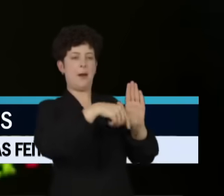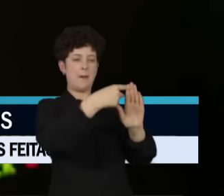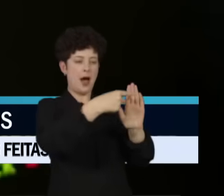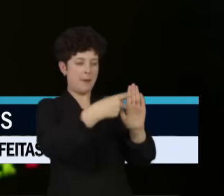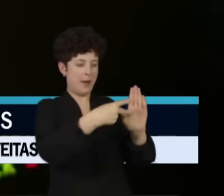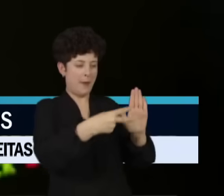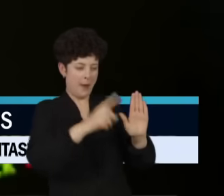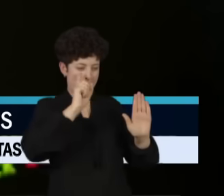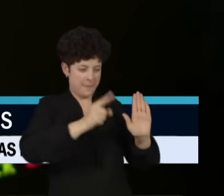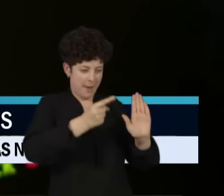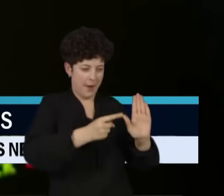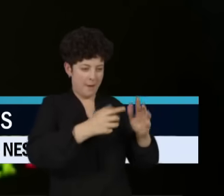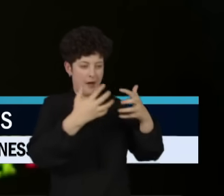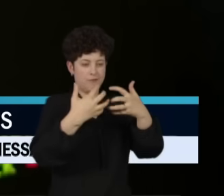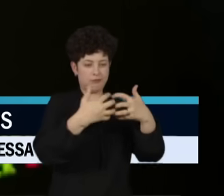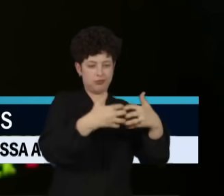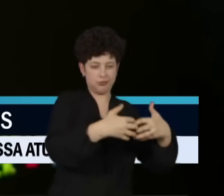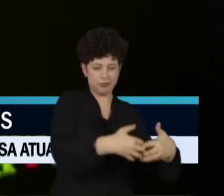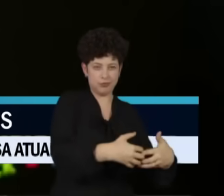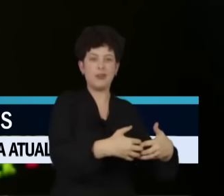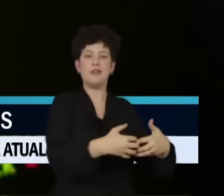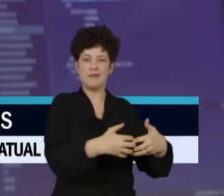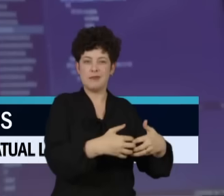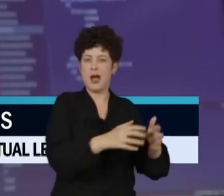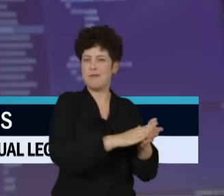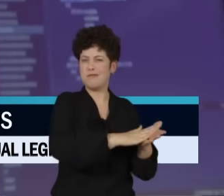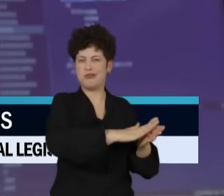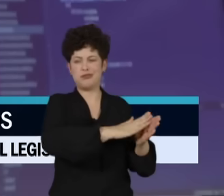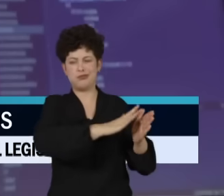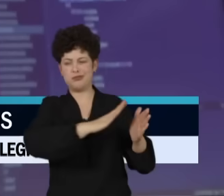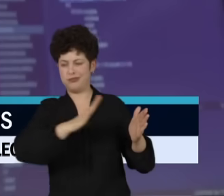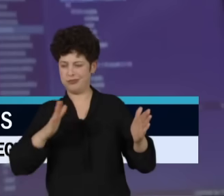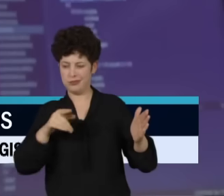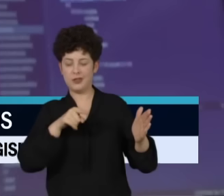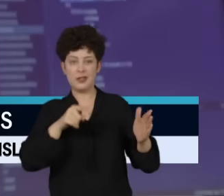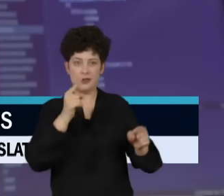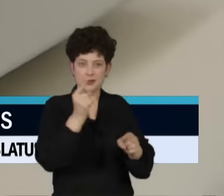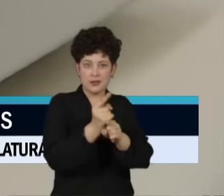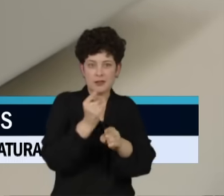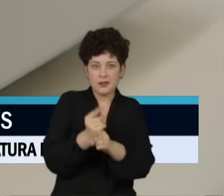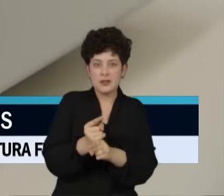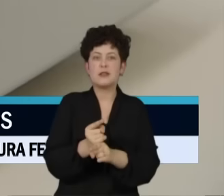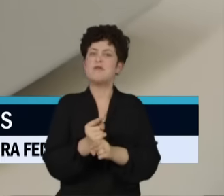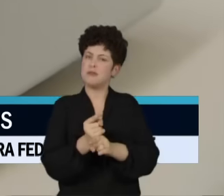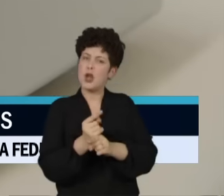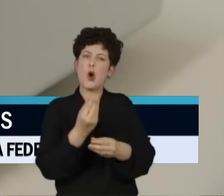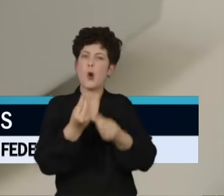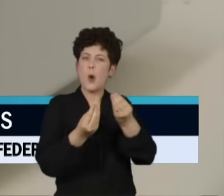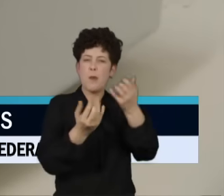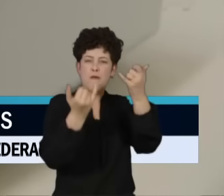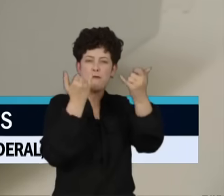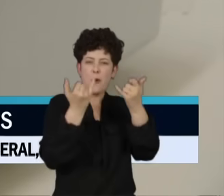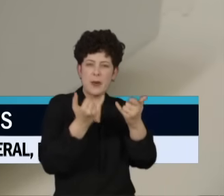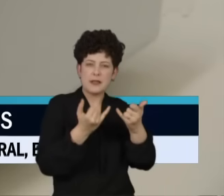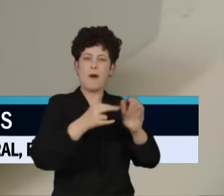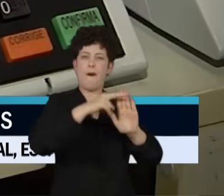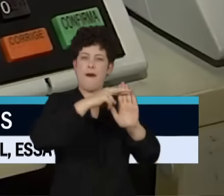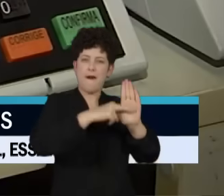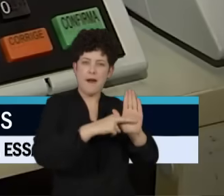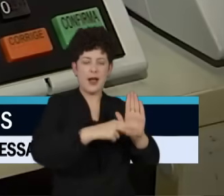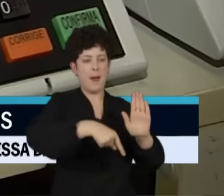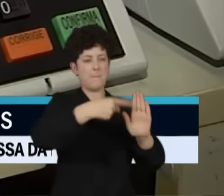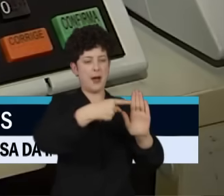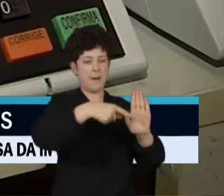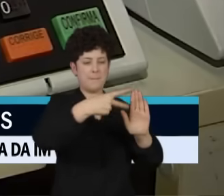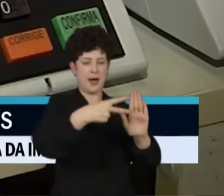que acontece o seu funcionamento de ponta a ponta. Você pode descobrir a arquitetura da informação, você consegue descobrir